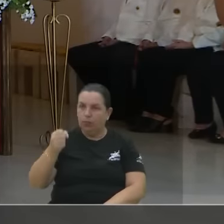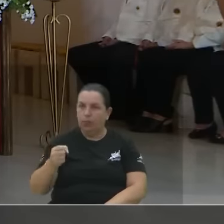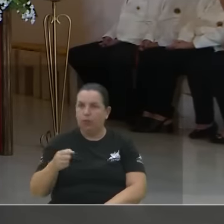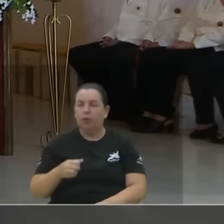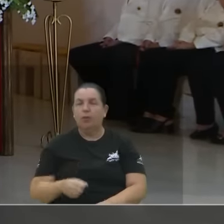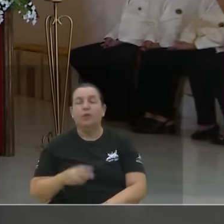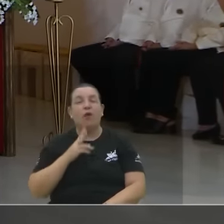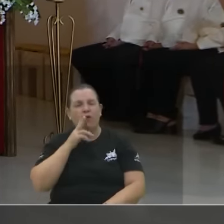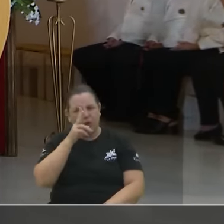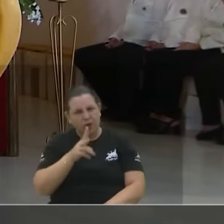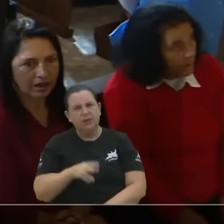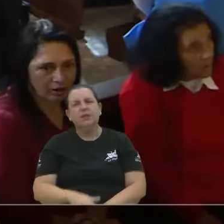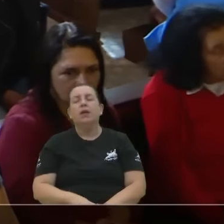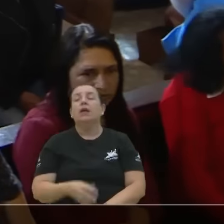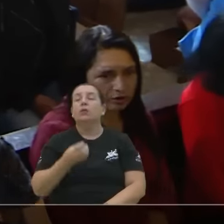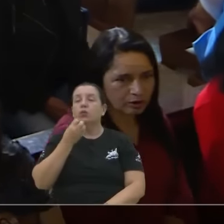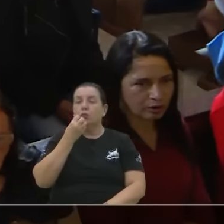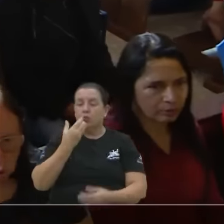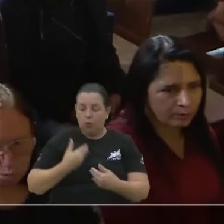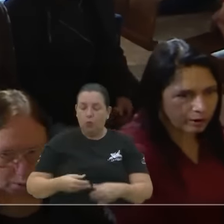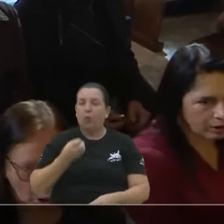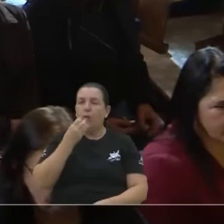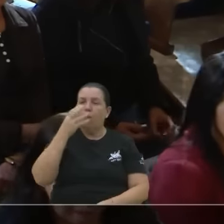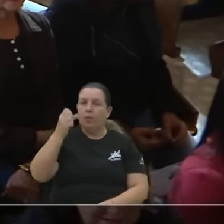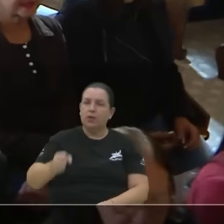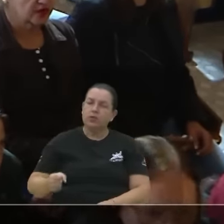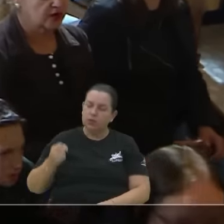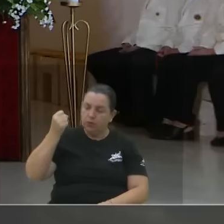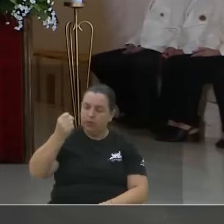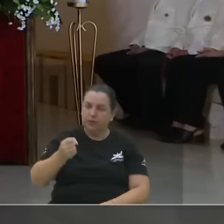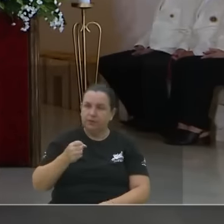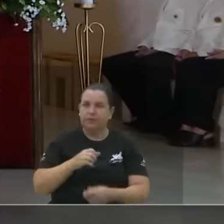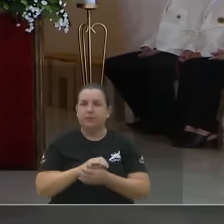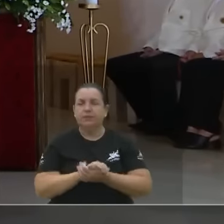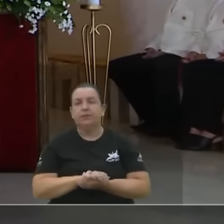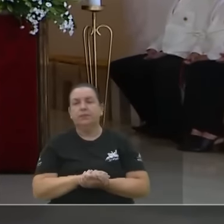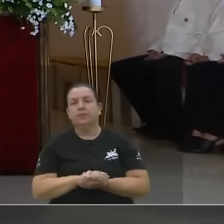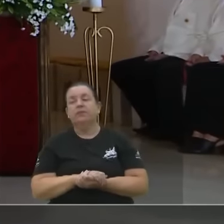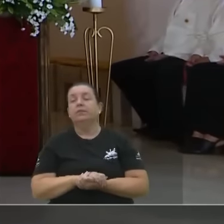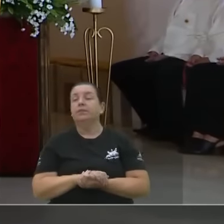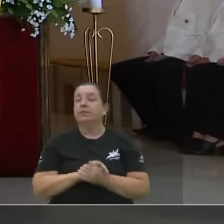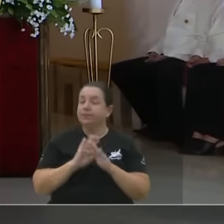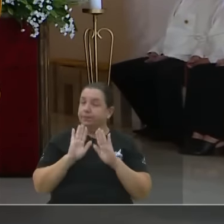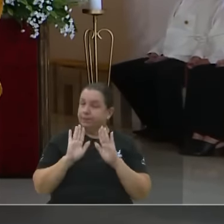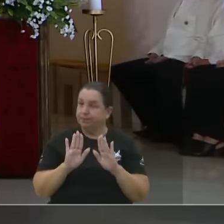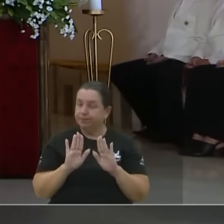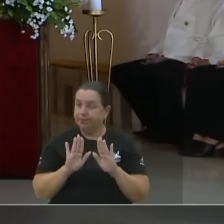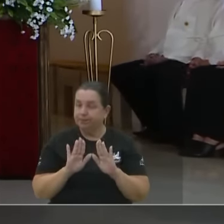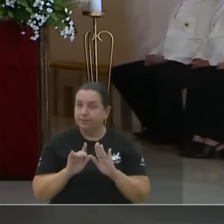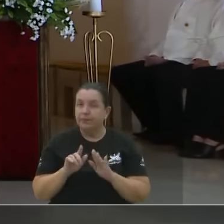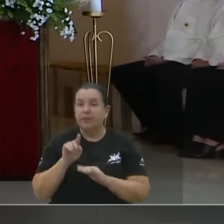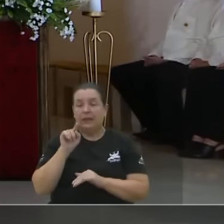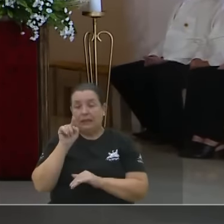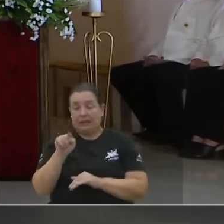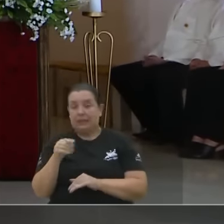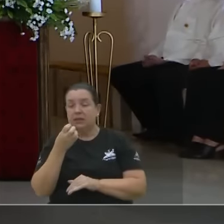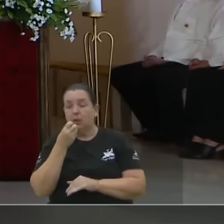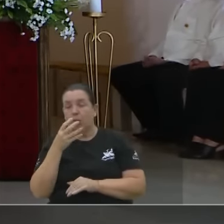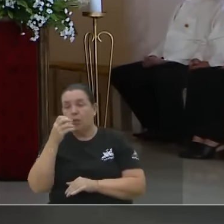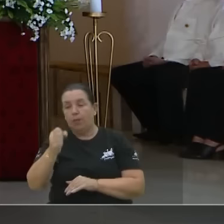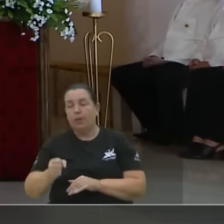mais forte. Eu sou o bom pastor. Olha, esse bom pastor,